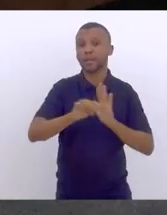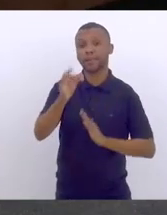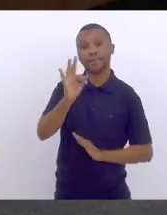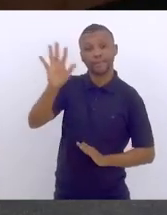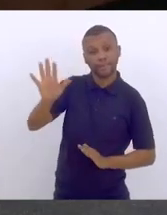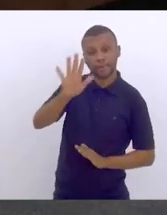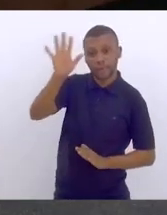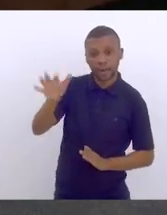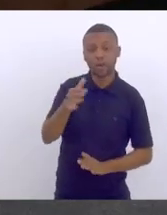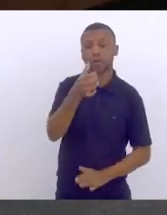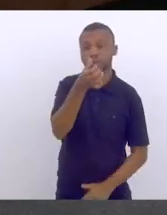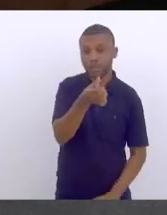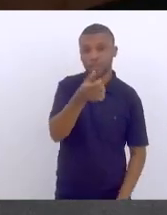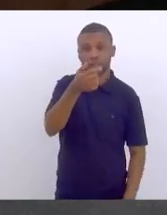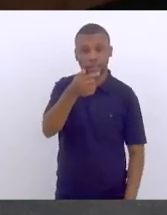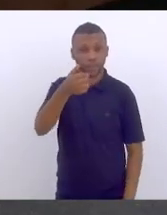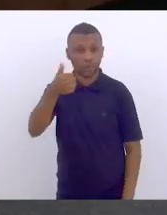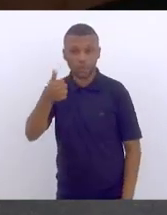de 2003.